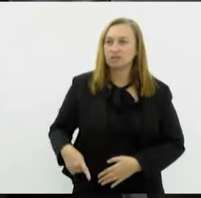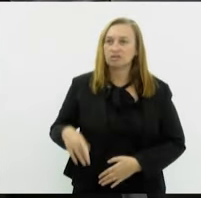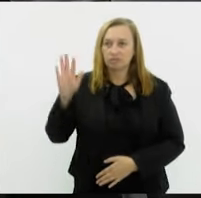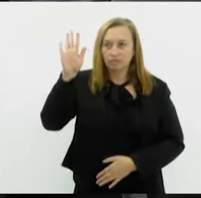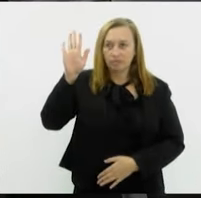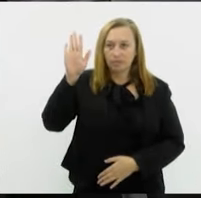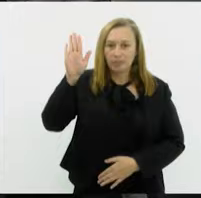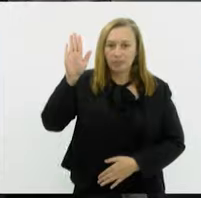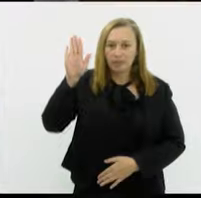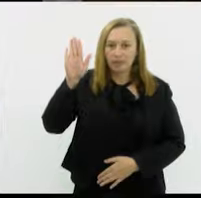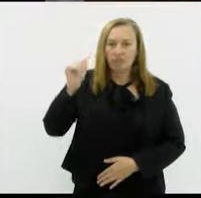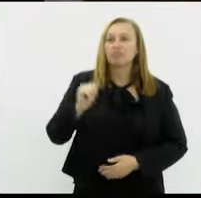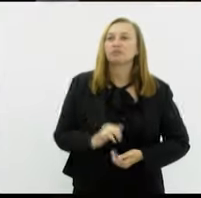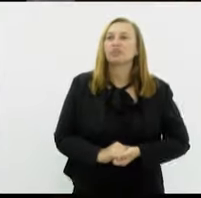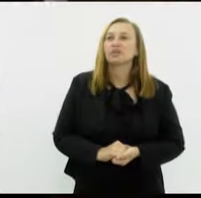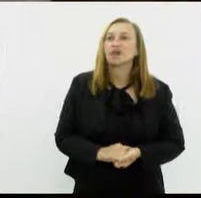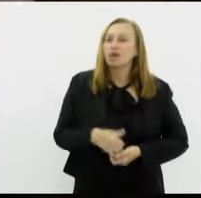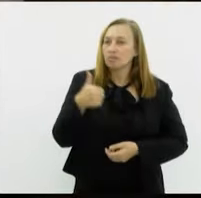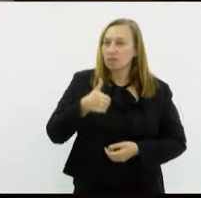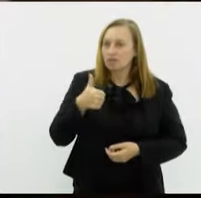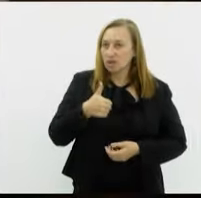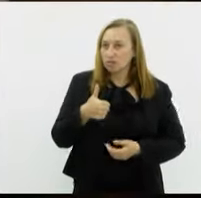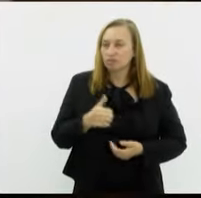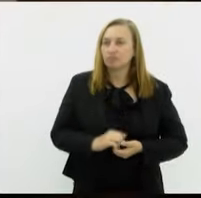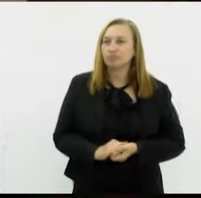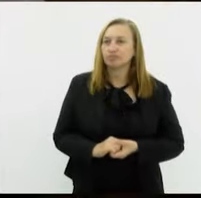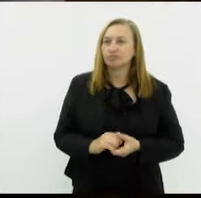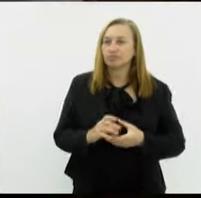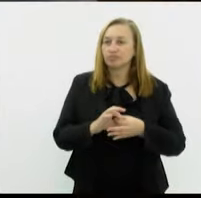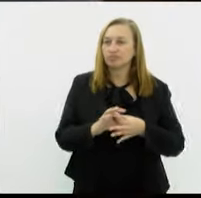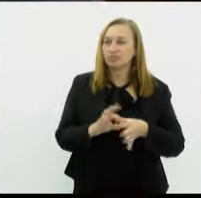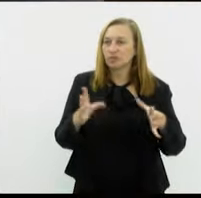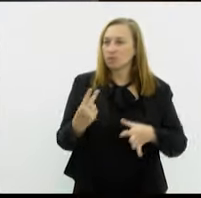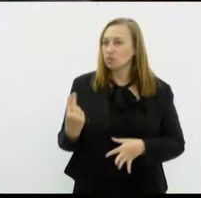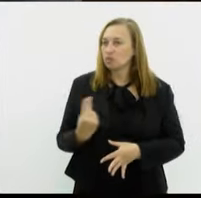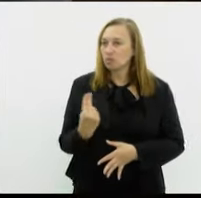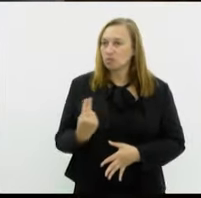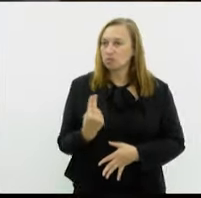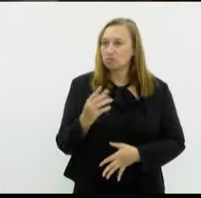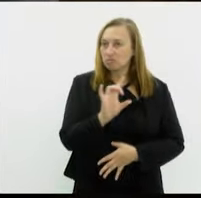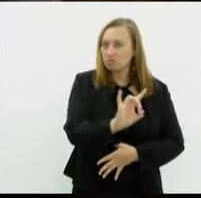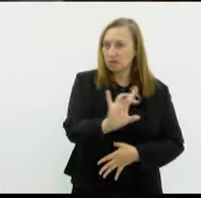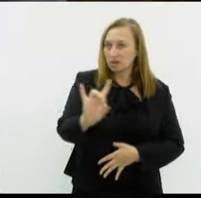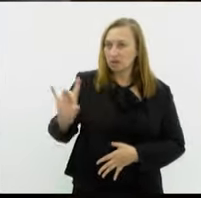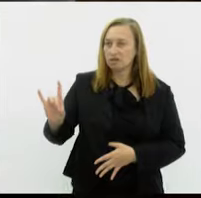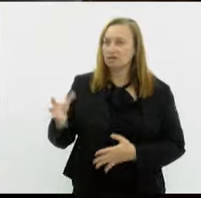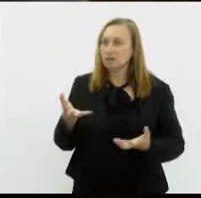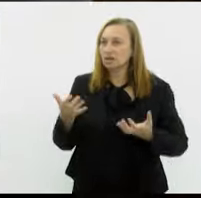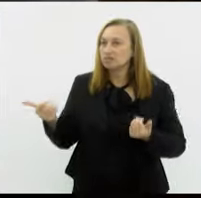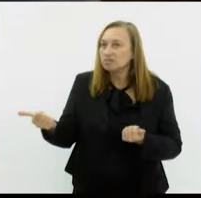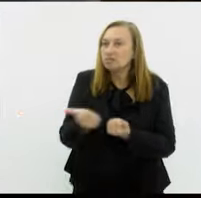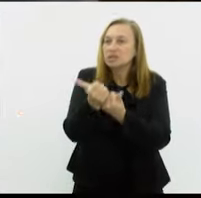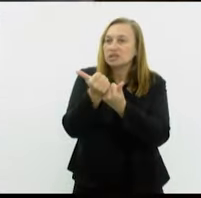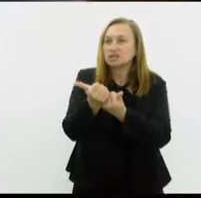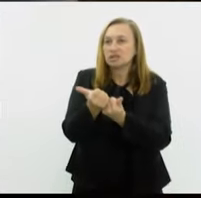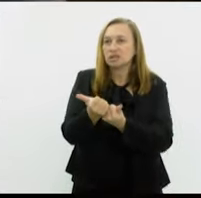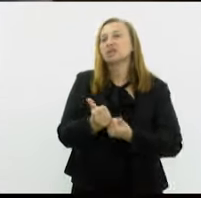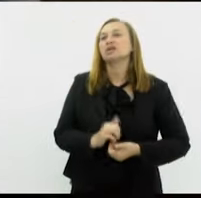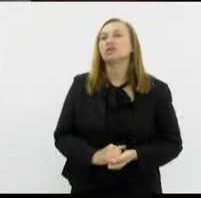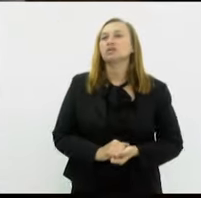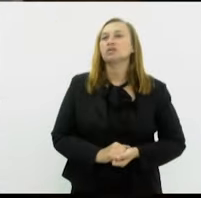deputado Thiago. Primeiramente, abro coautoria, quero a parceria, faço questão da coautoria